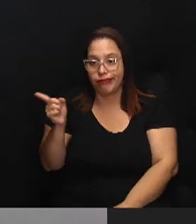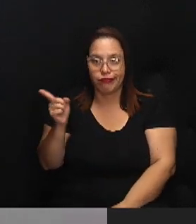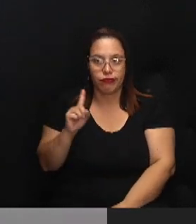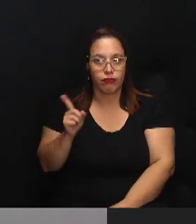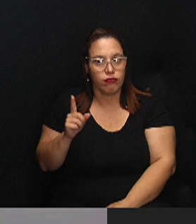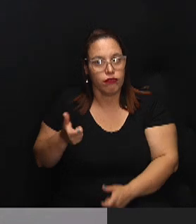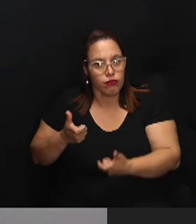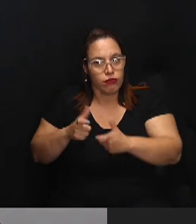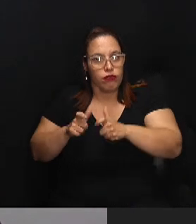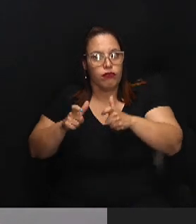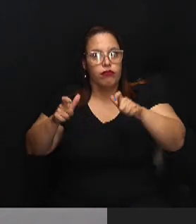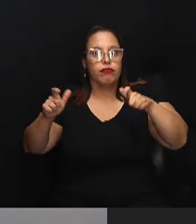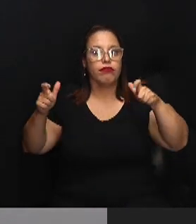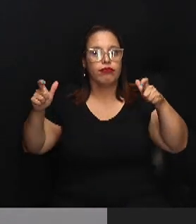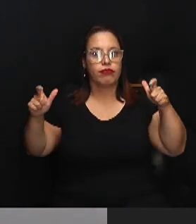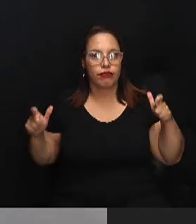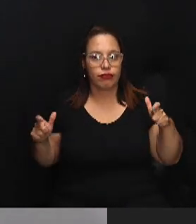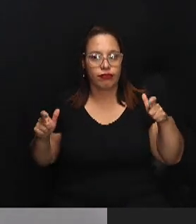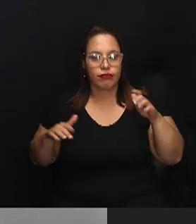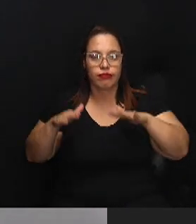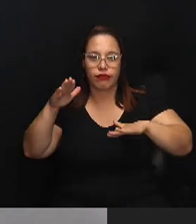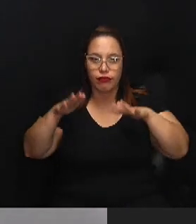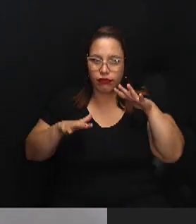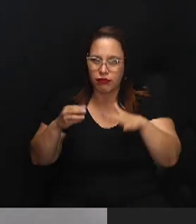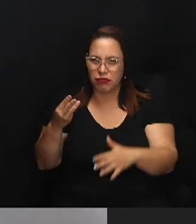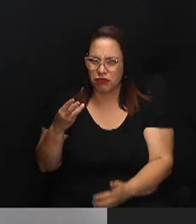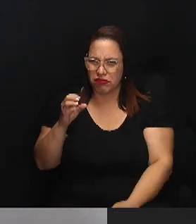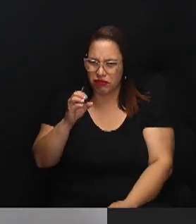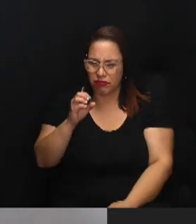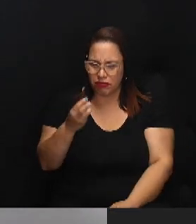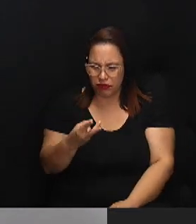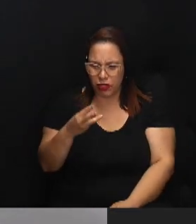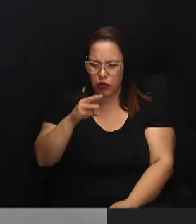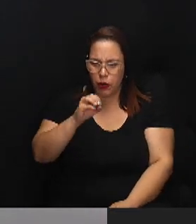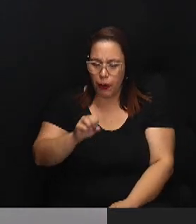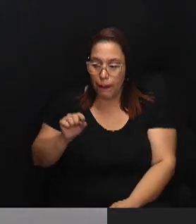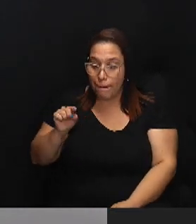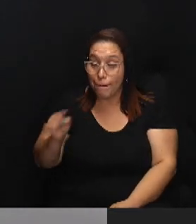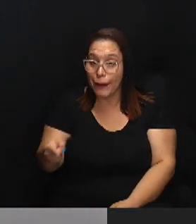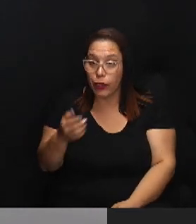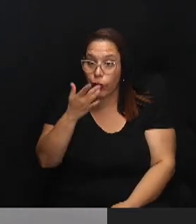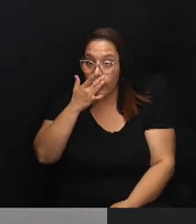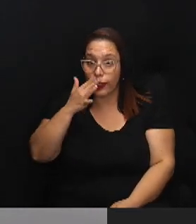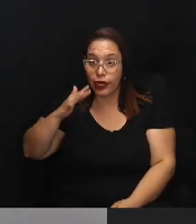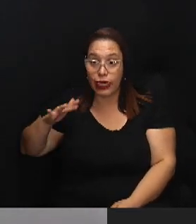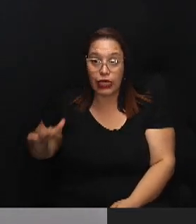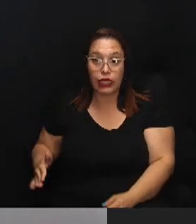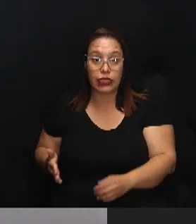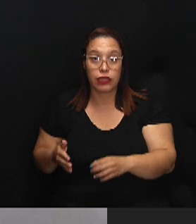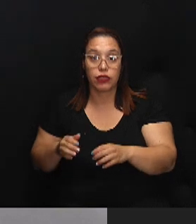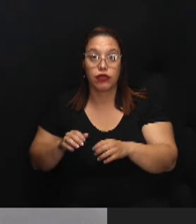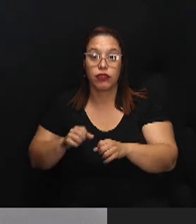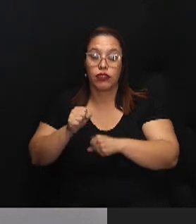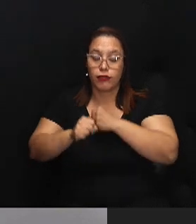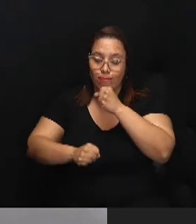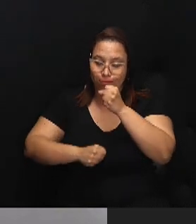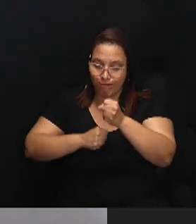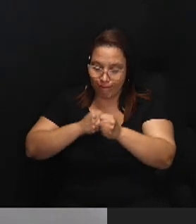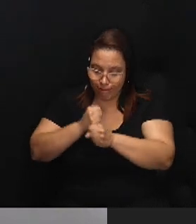muito. São mais ou menos umas 330 mil crianças que nascem